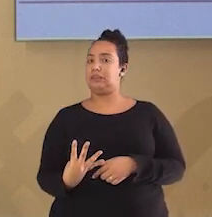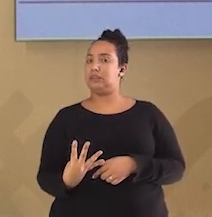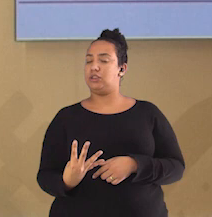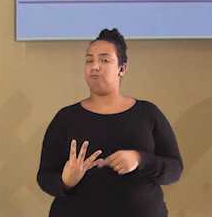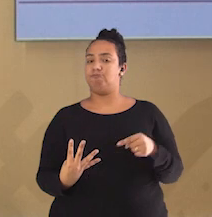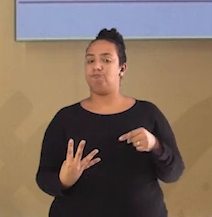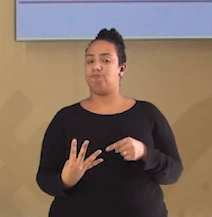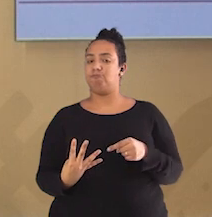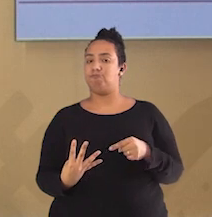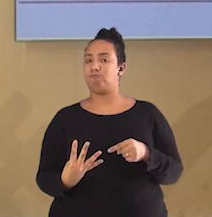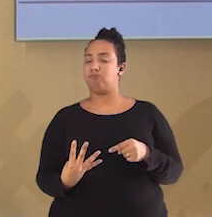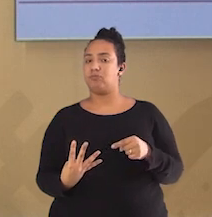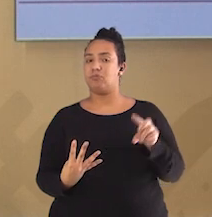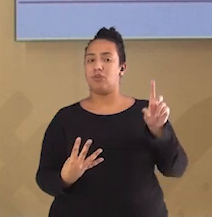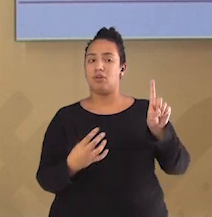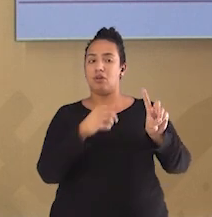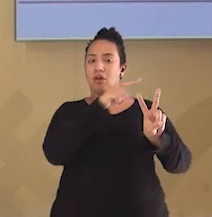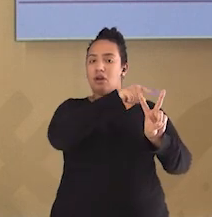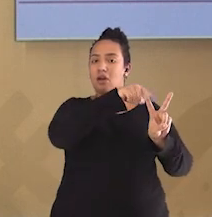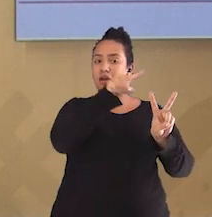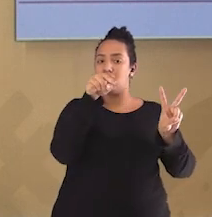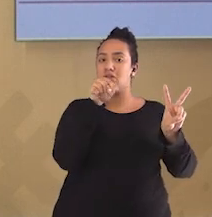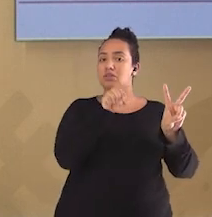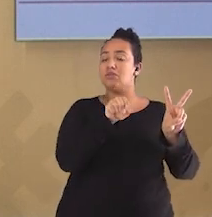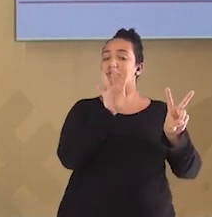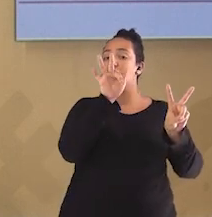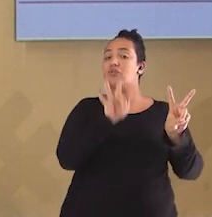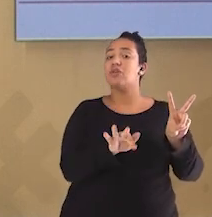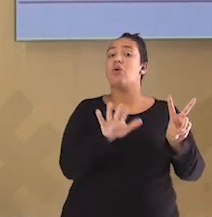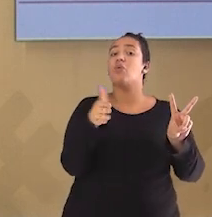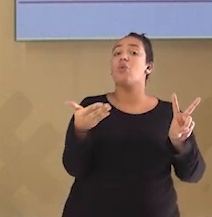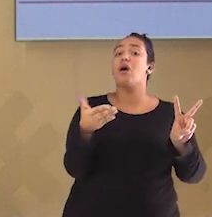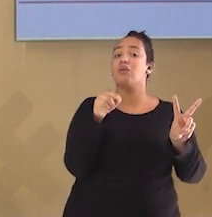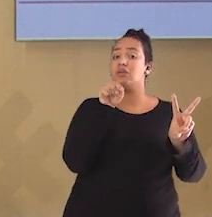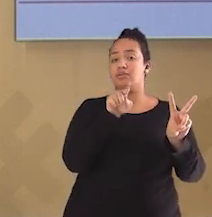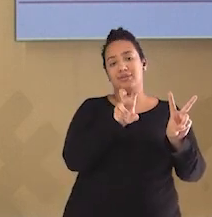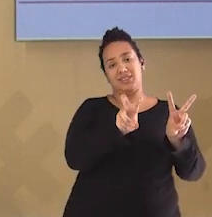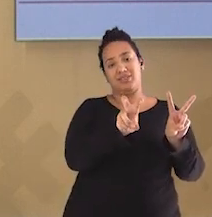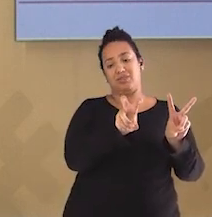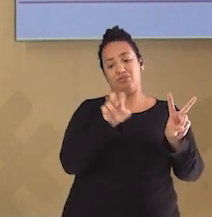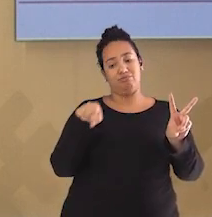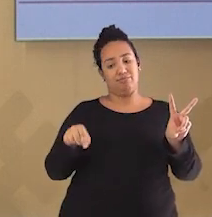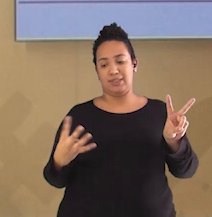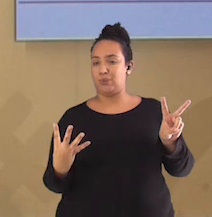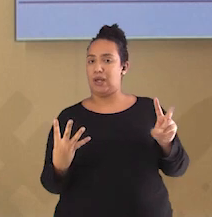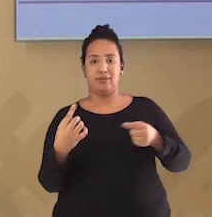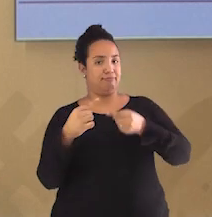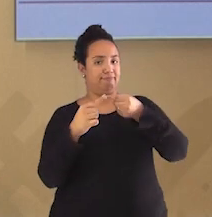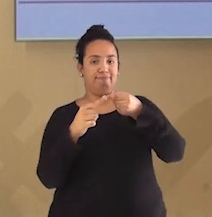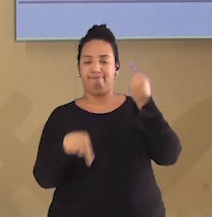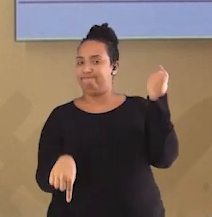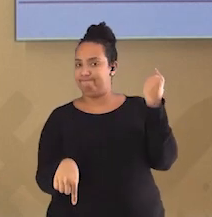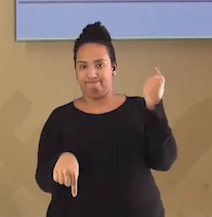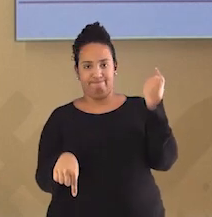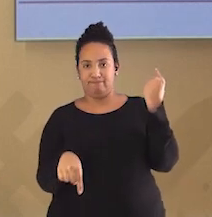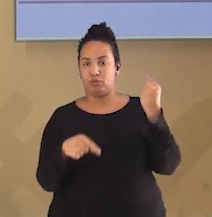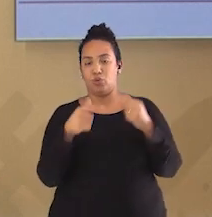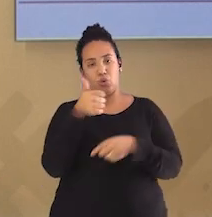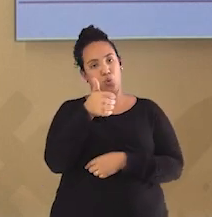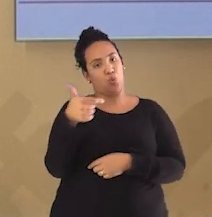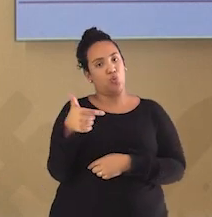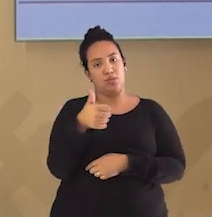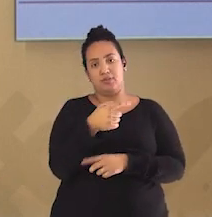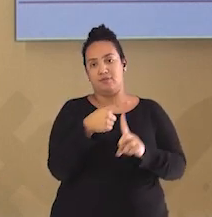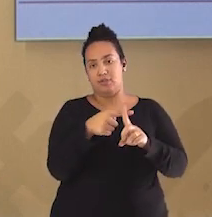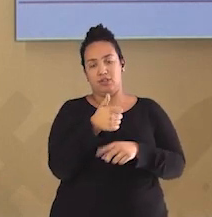4. E o nosso número termina em 4? Não, o nosso número termina em 5. Então, o 12